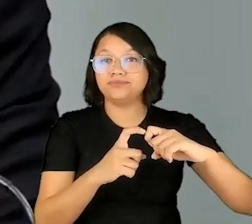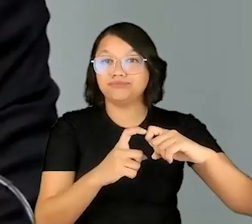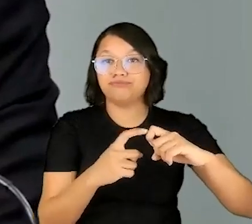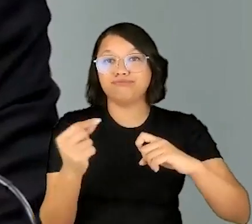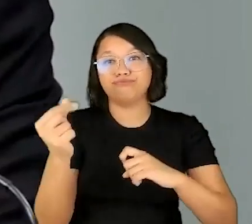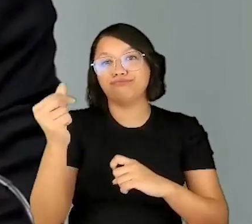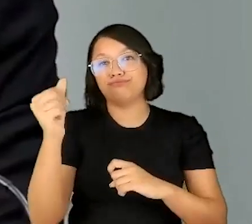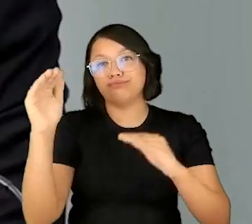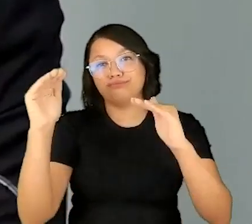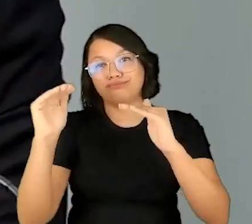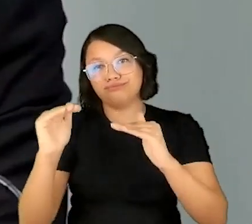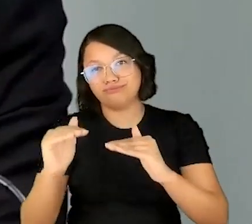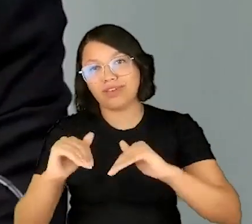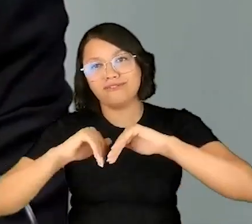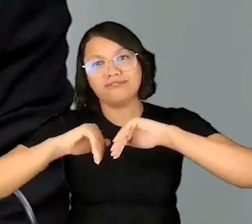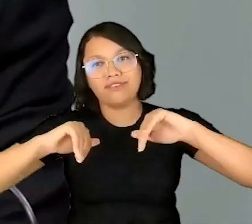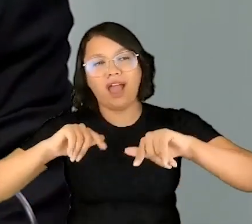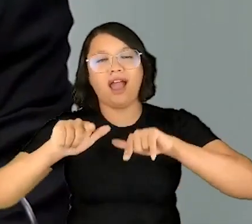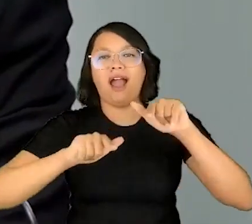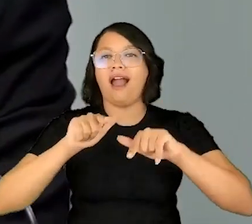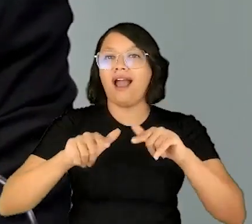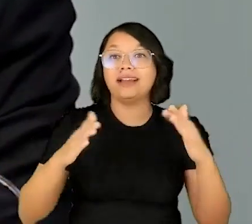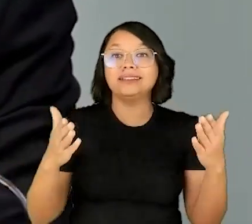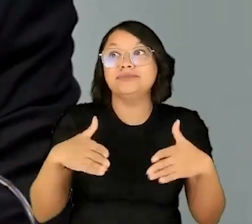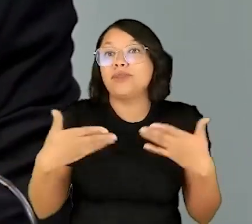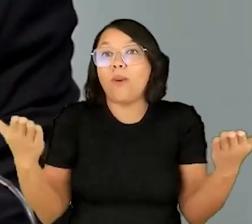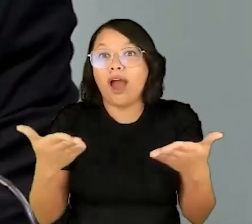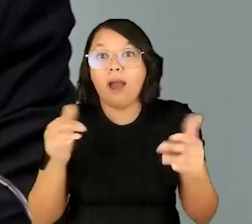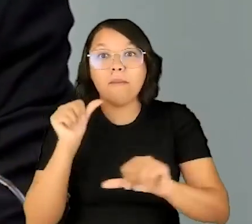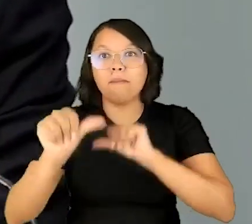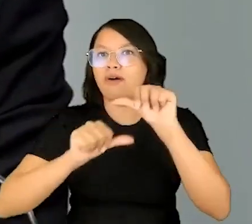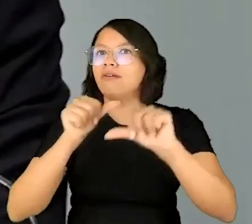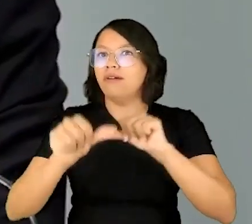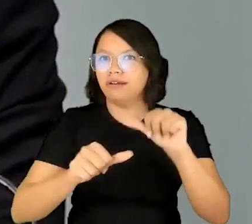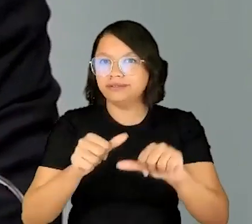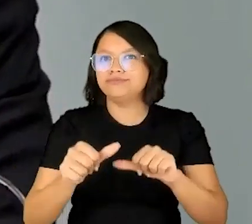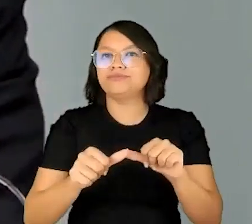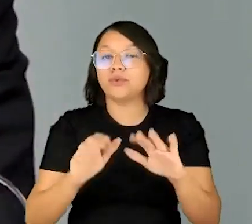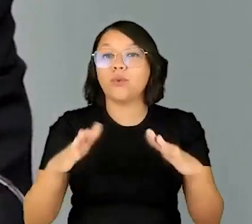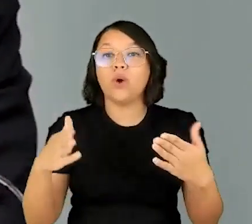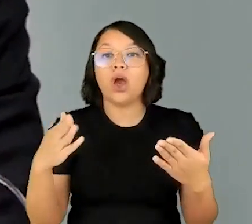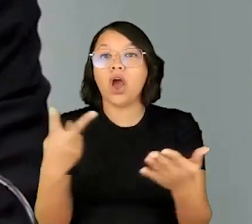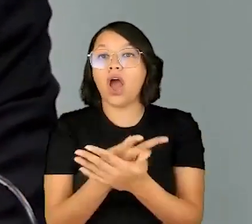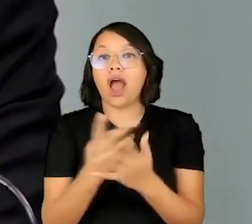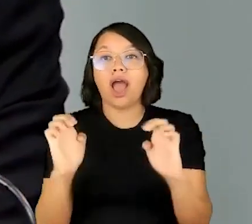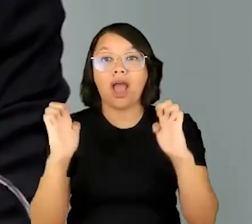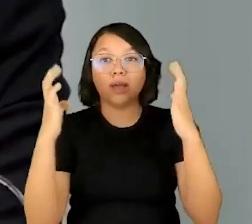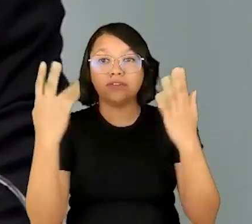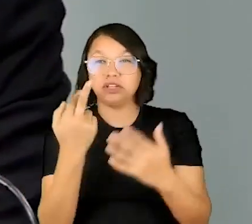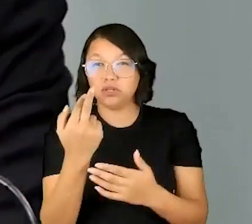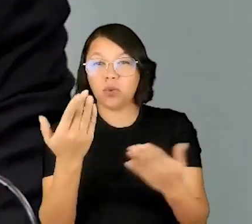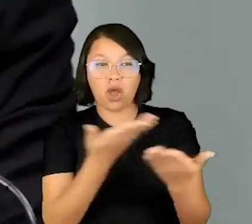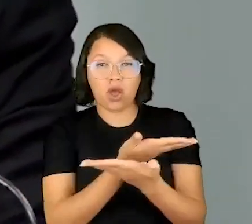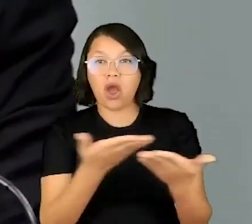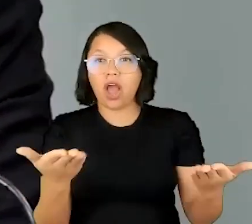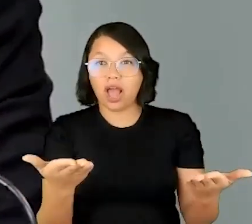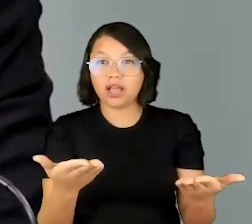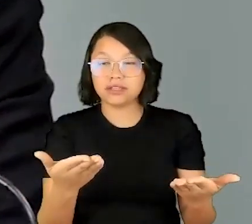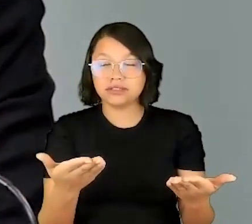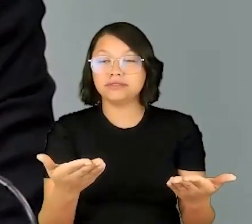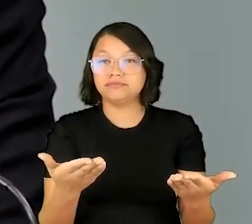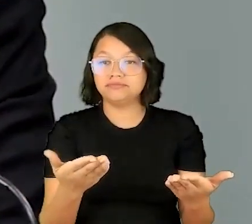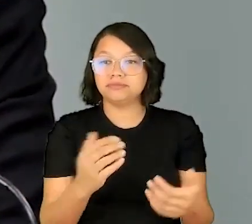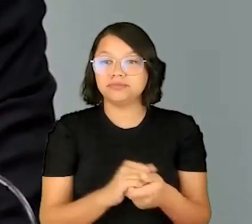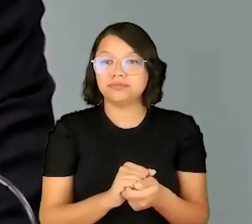ficar afastado do seu trabalho. E agora, quando nós fazemos um evento na área médica, similar ao que nós estamos vendo aqui, é 3 para 1.